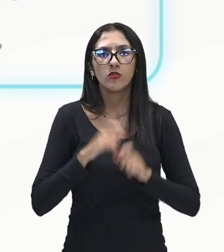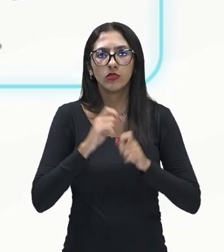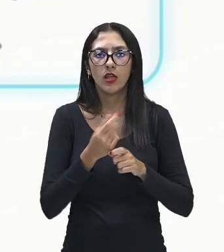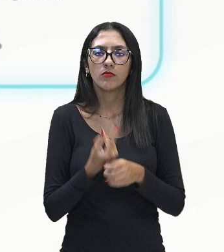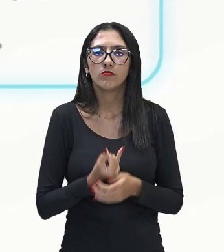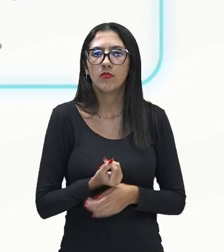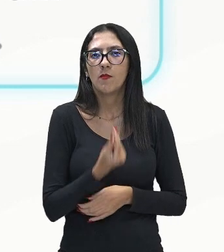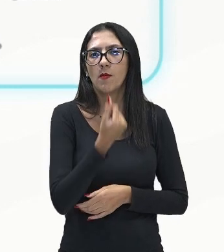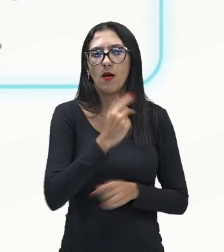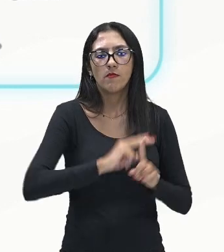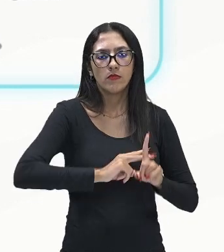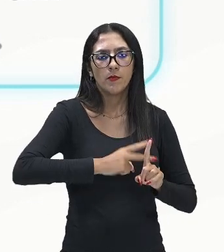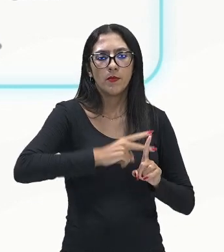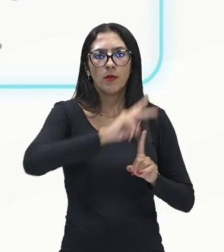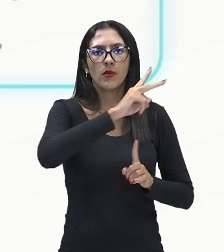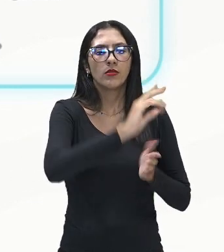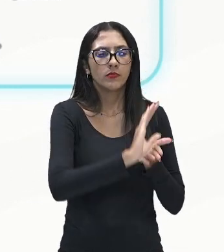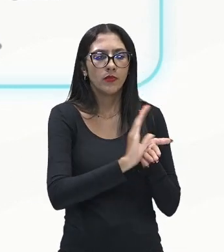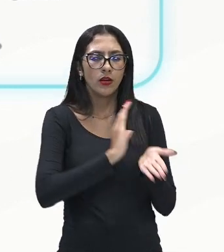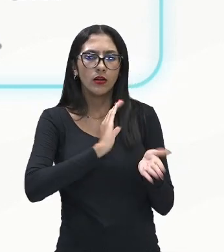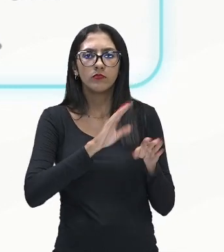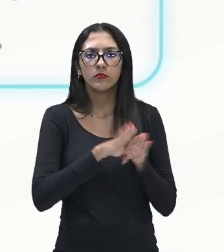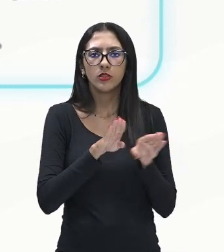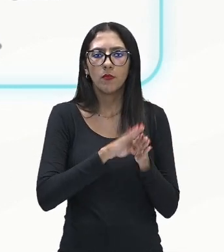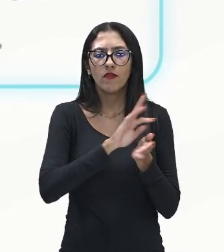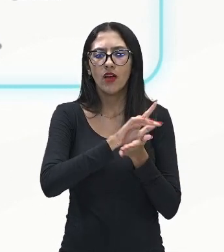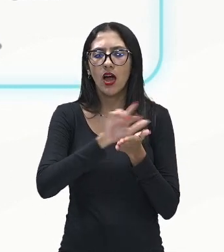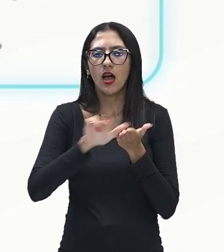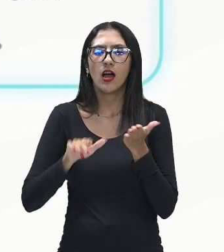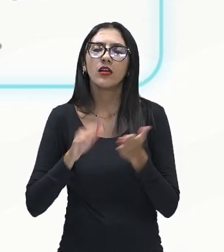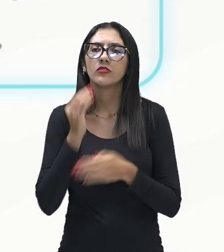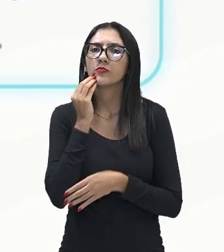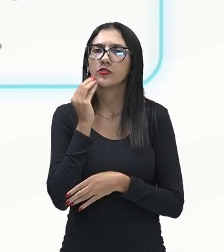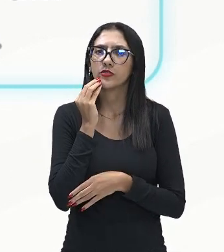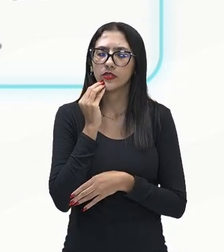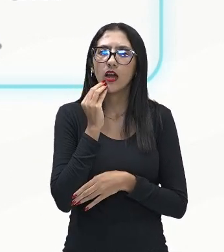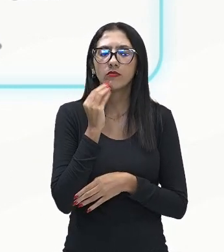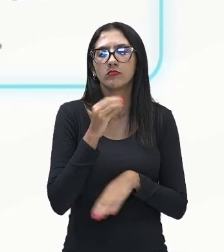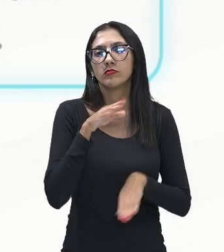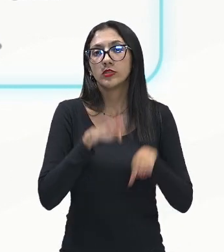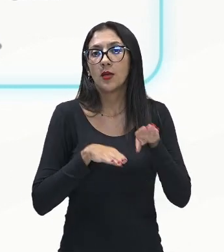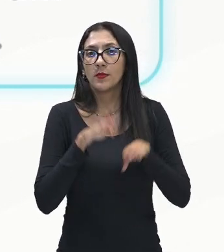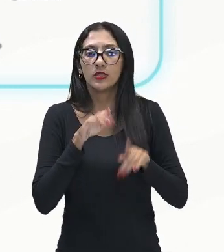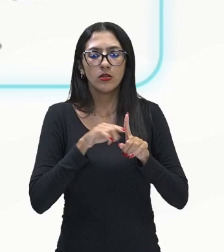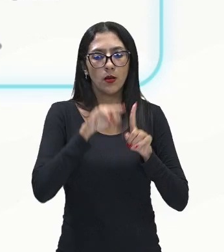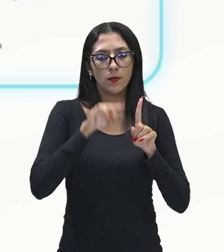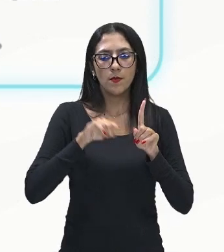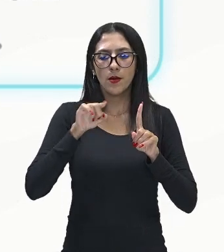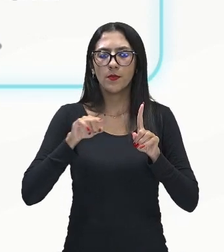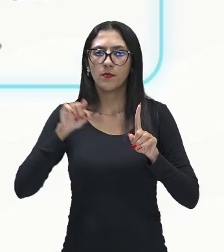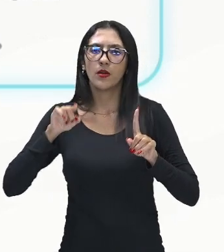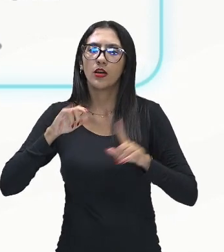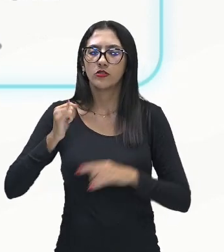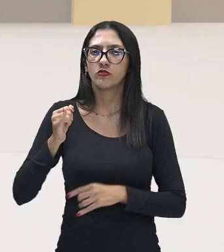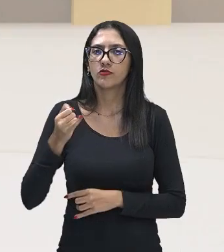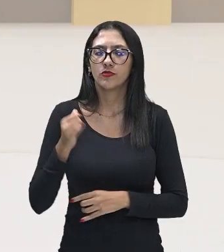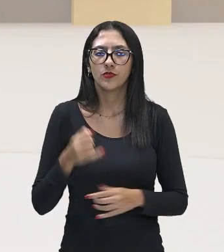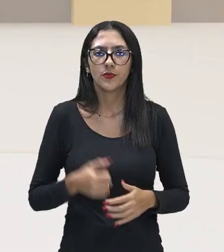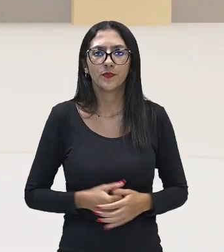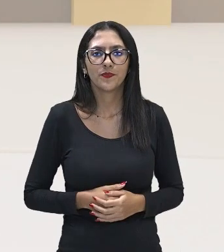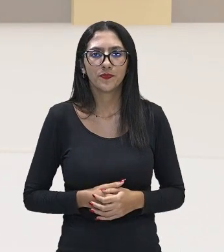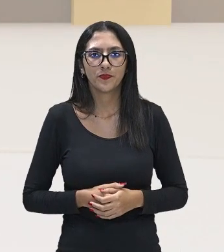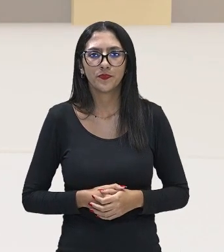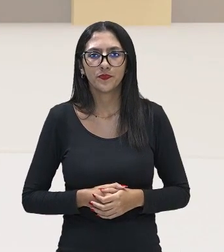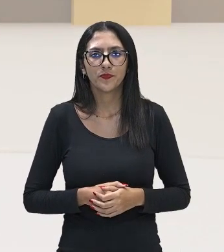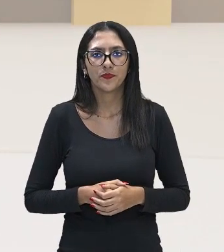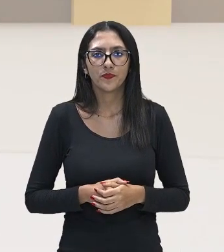retornos consistentes e diversificação em um cenário de elevação nas taxas de juros. Ok? Então, os